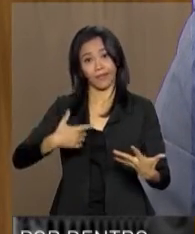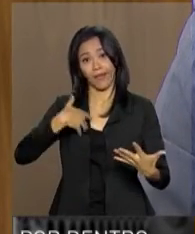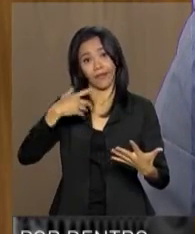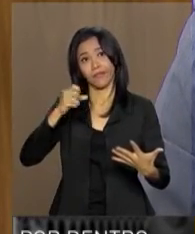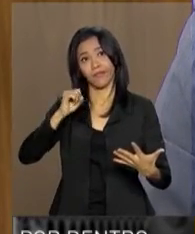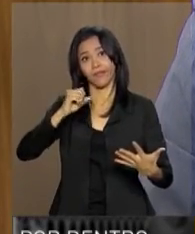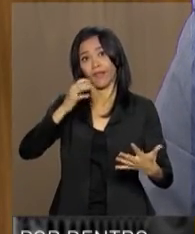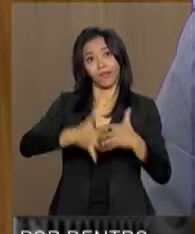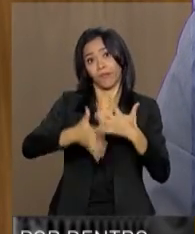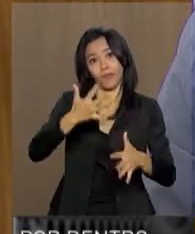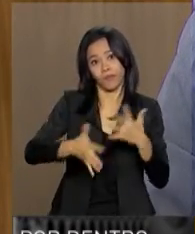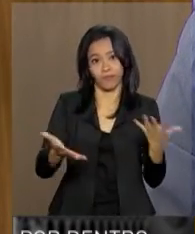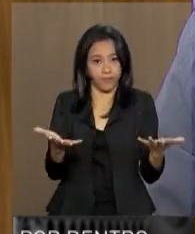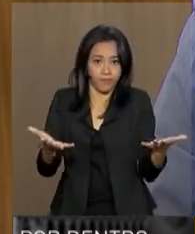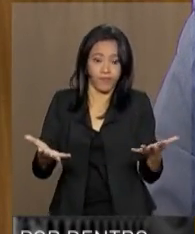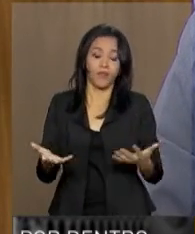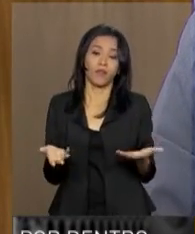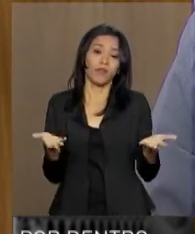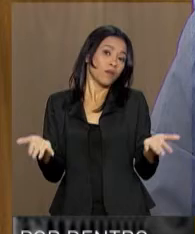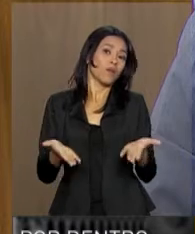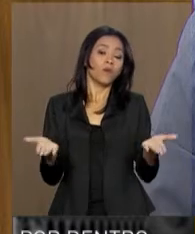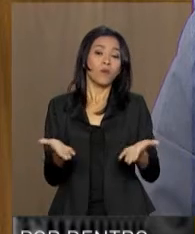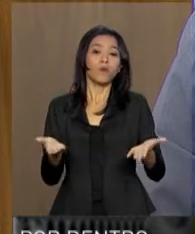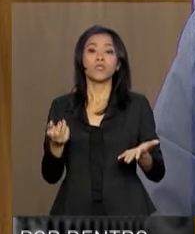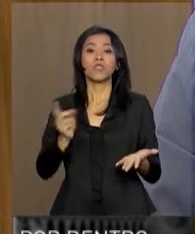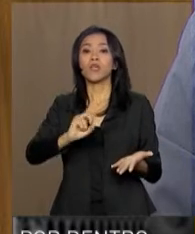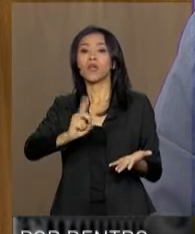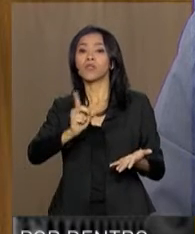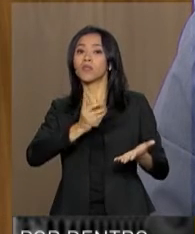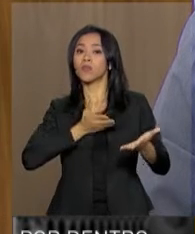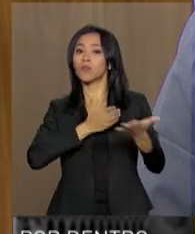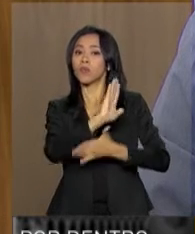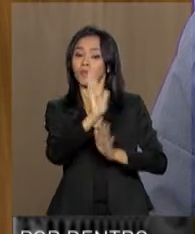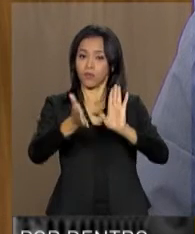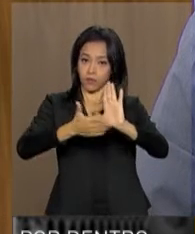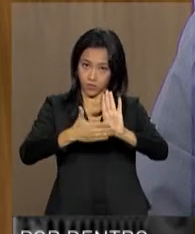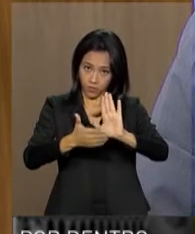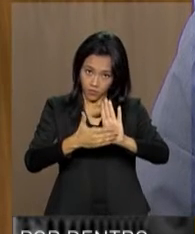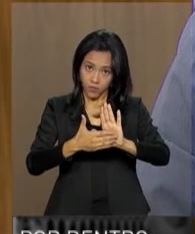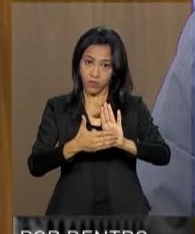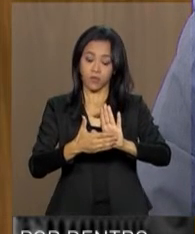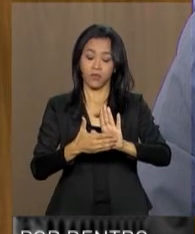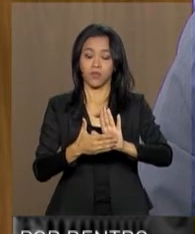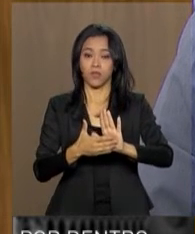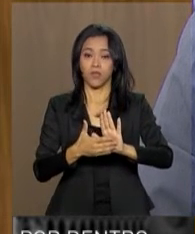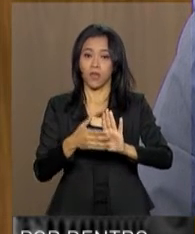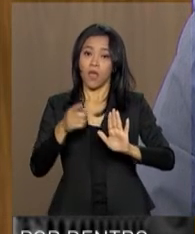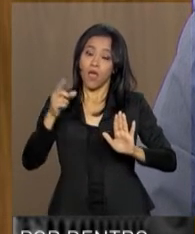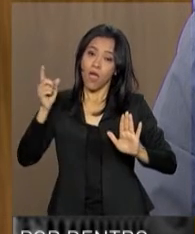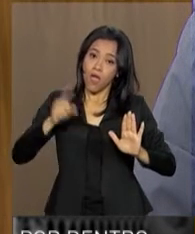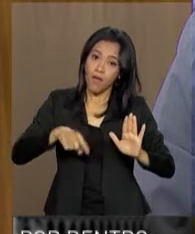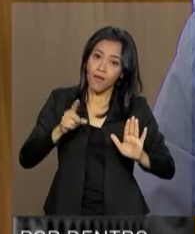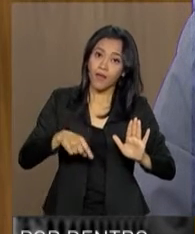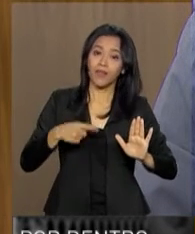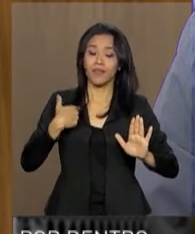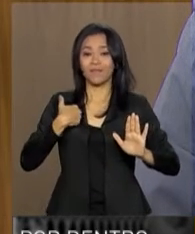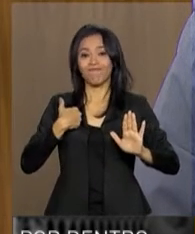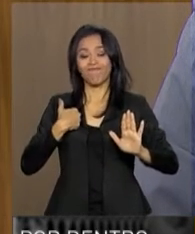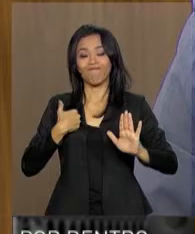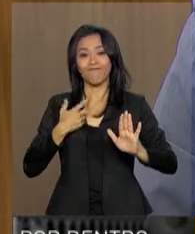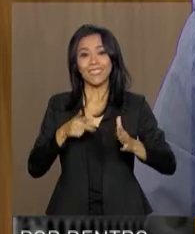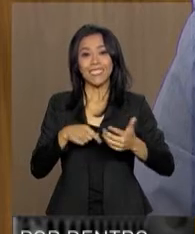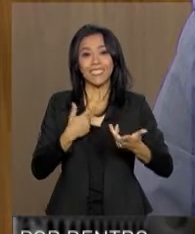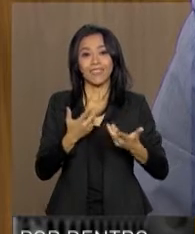realidade hoje é a não aprovação das reformas ela inibe o crescimento do nosso país